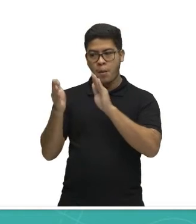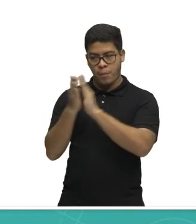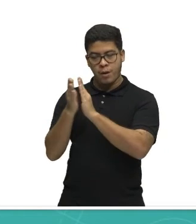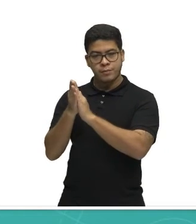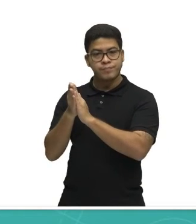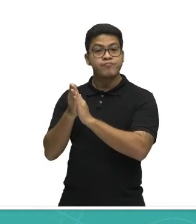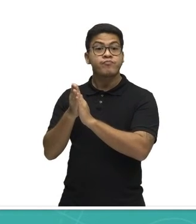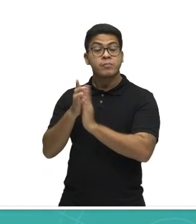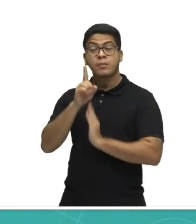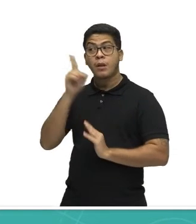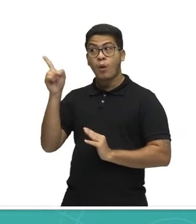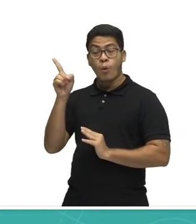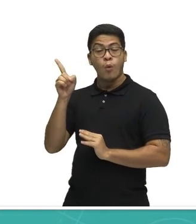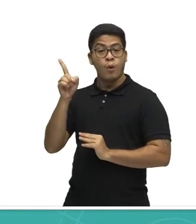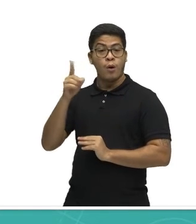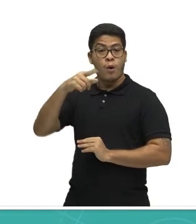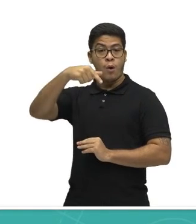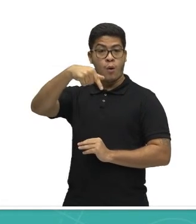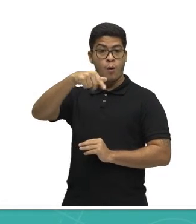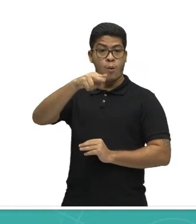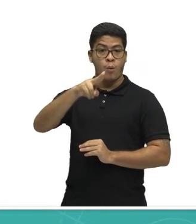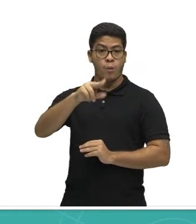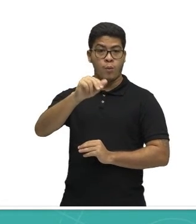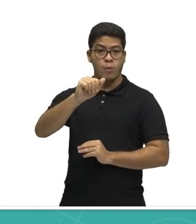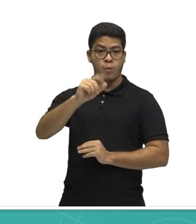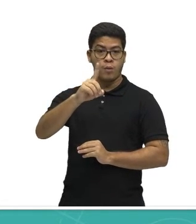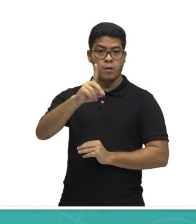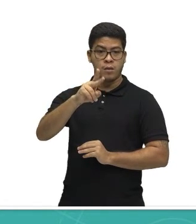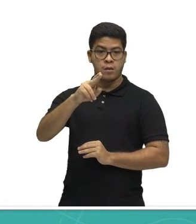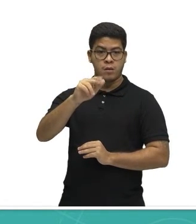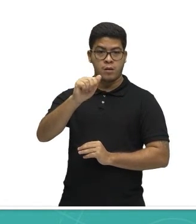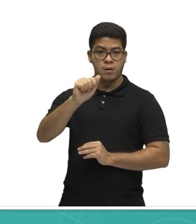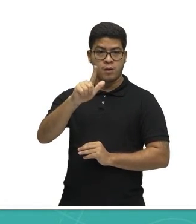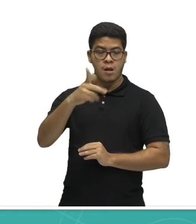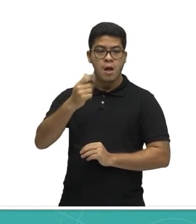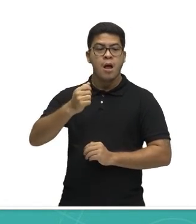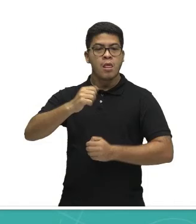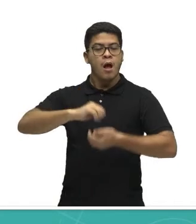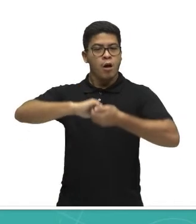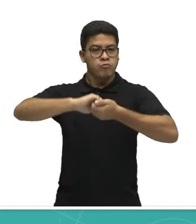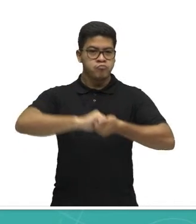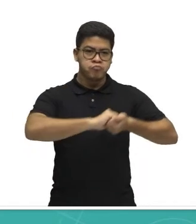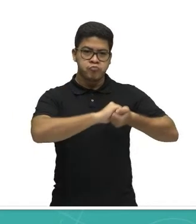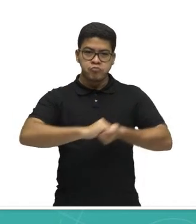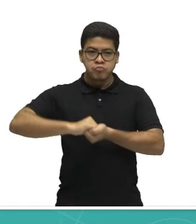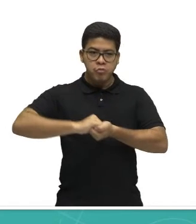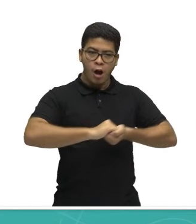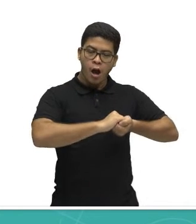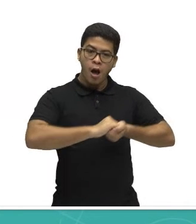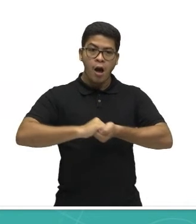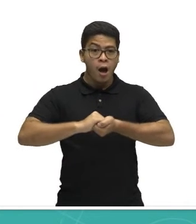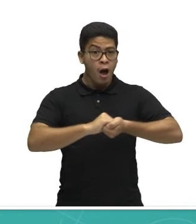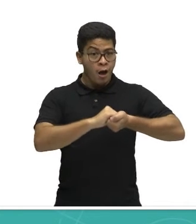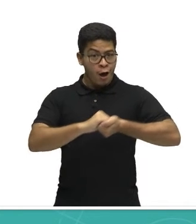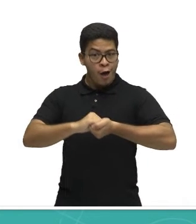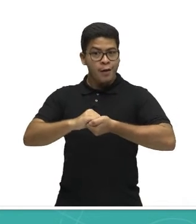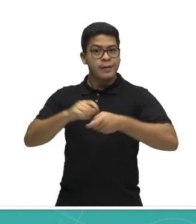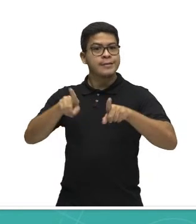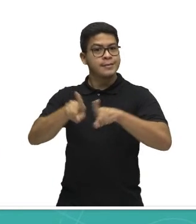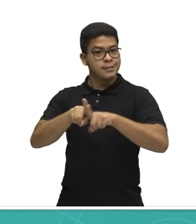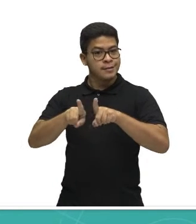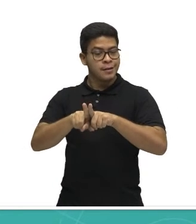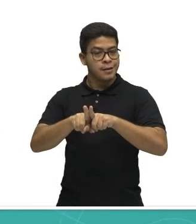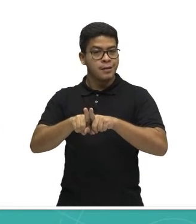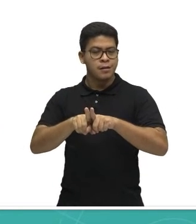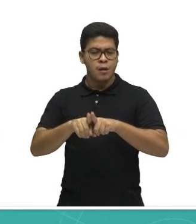quadrilha. Quadrilha é uma dança típica de festas juninas, onde um dos oradores proclama